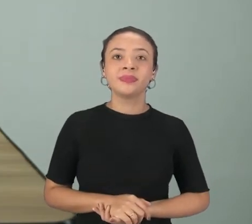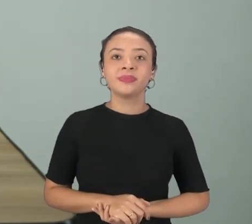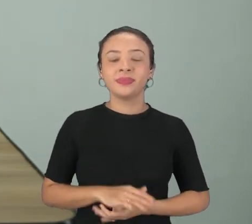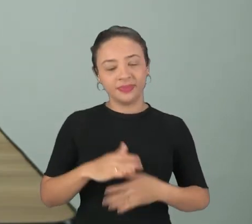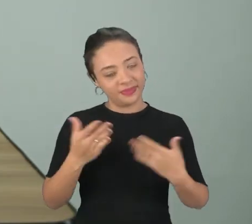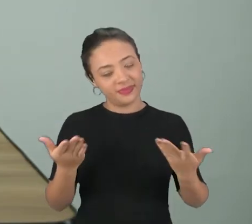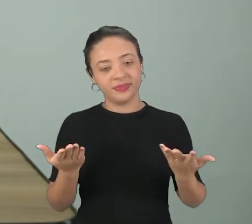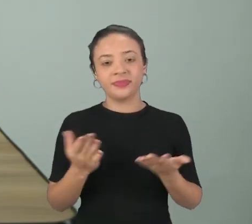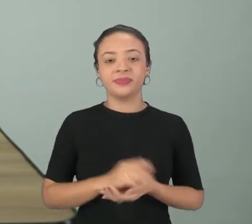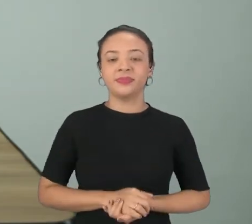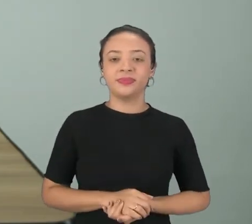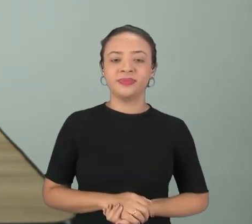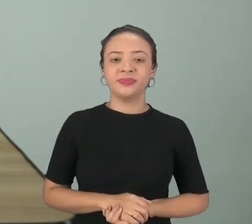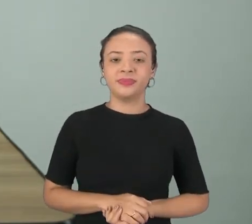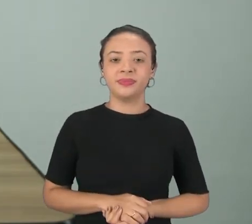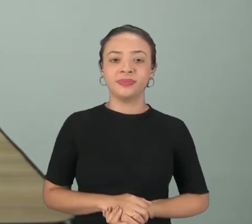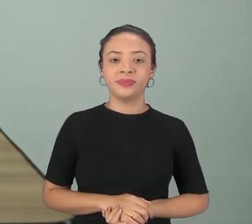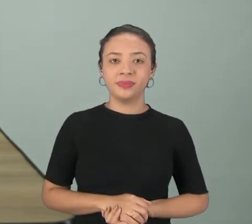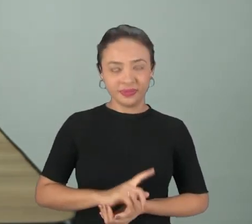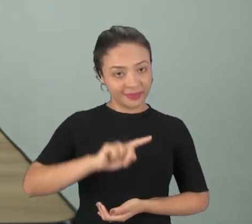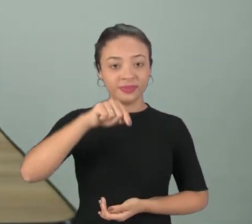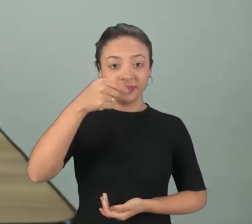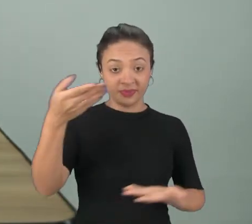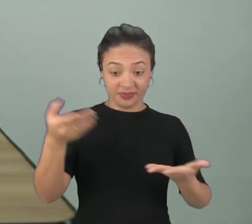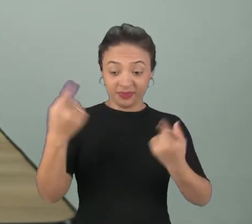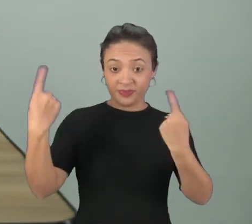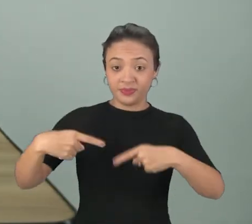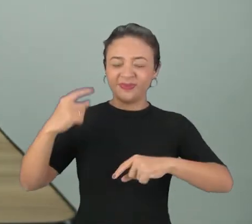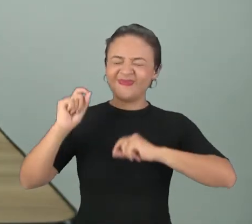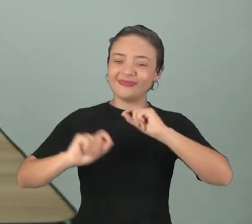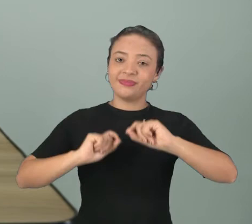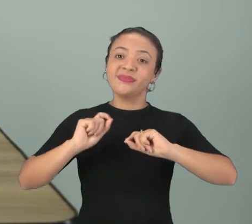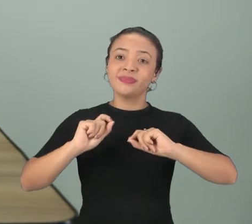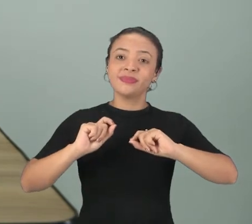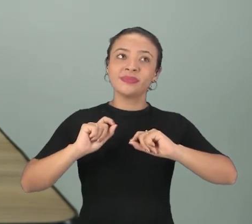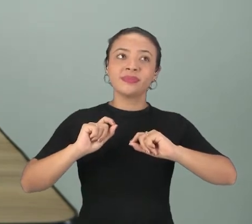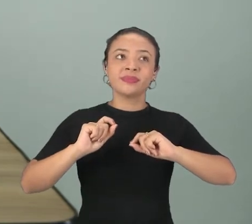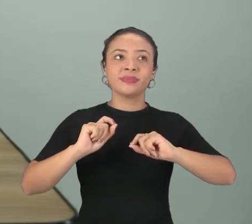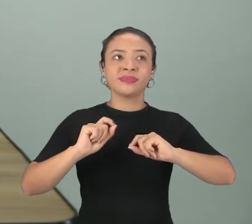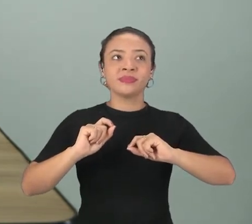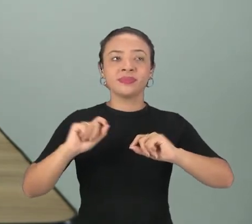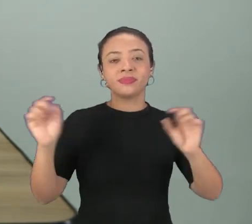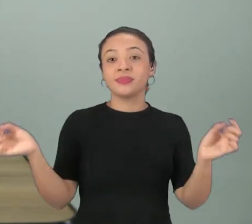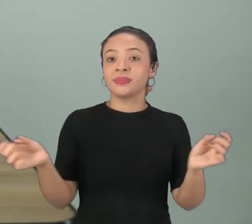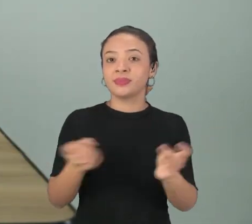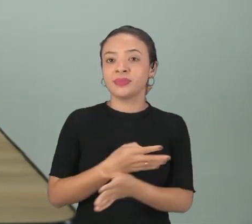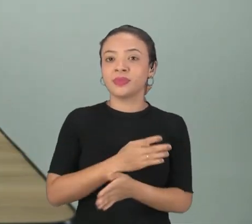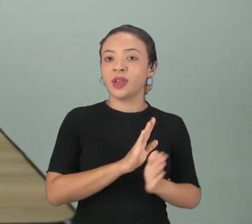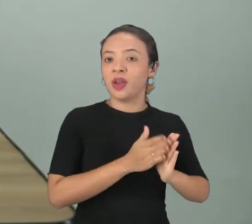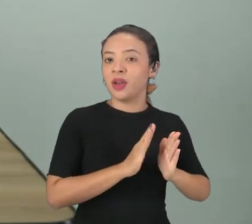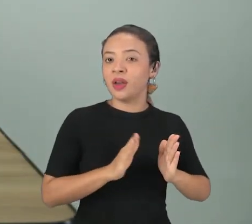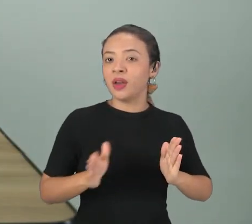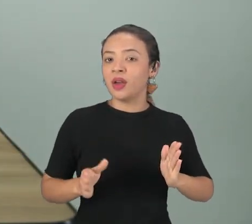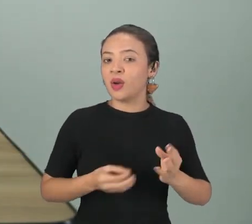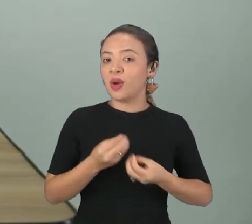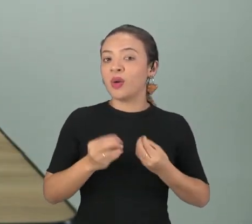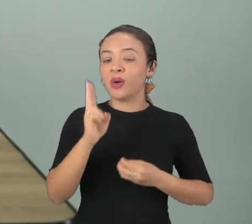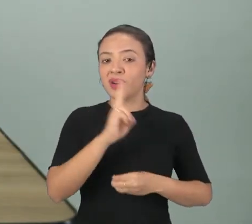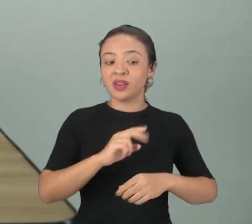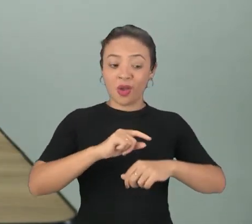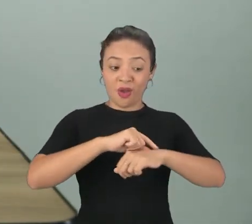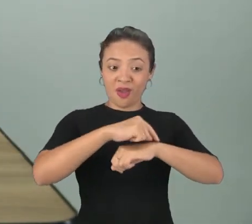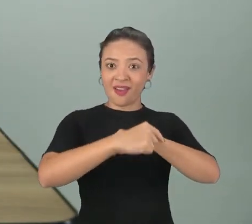Bom vamos lá o nosso próximo desafio será completar uma sequência com as